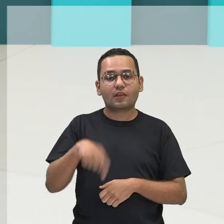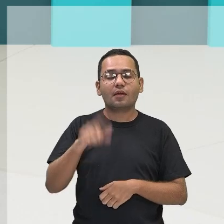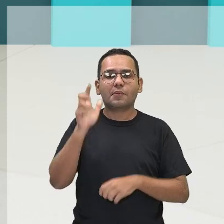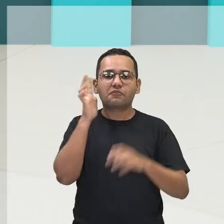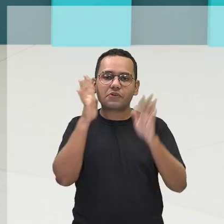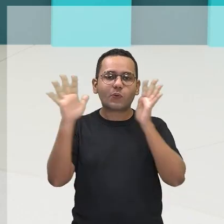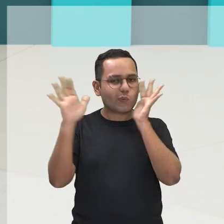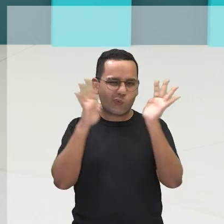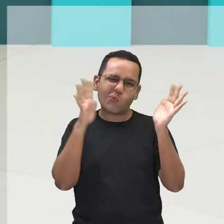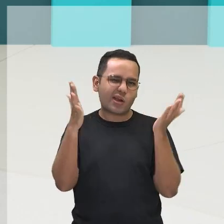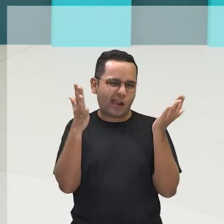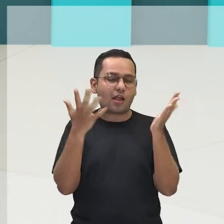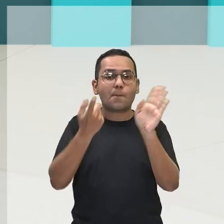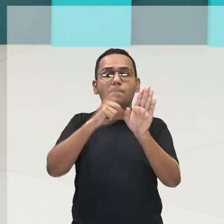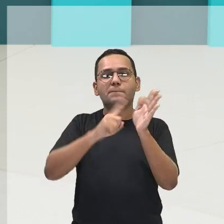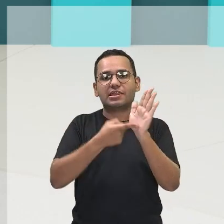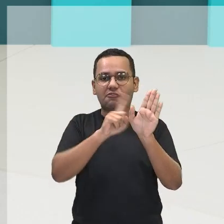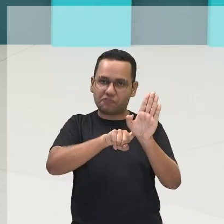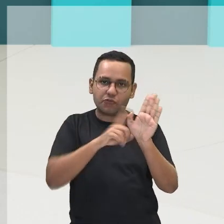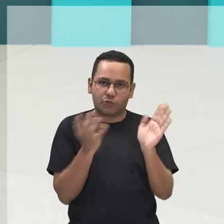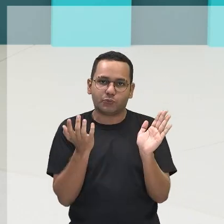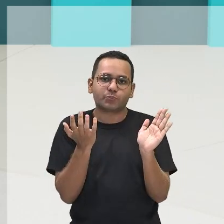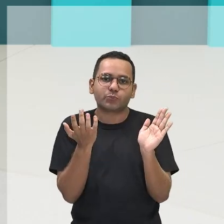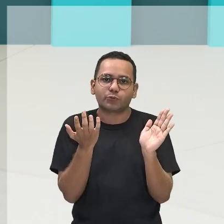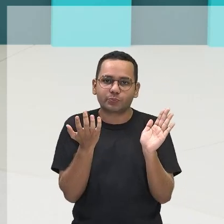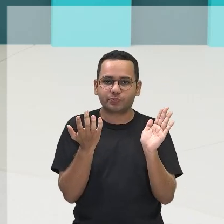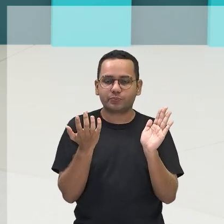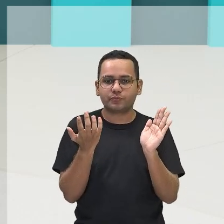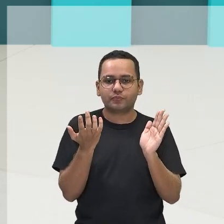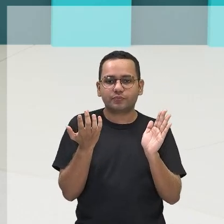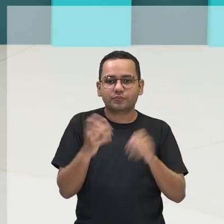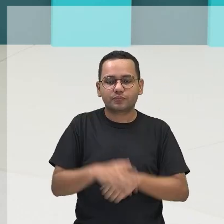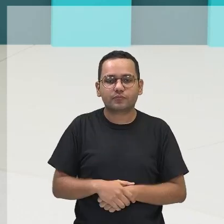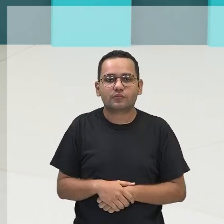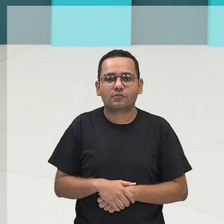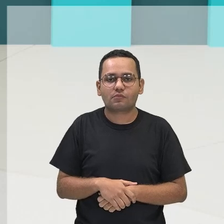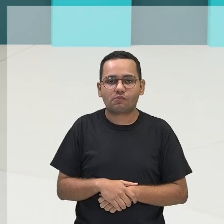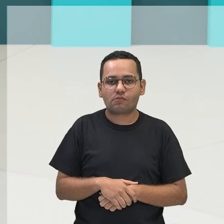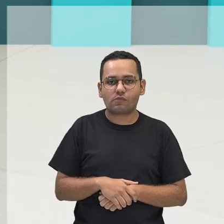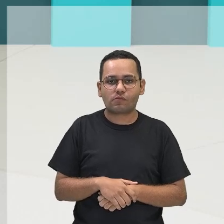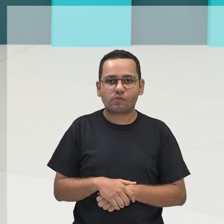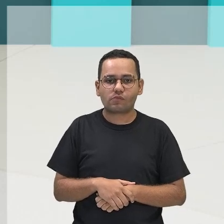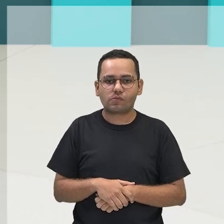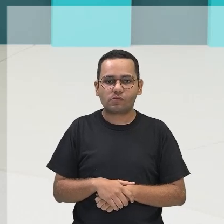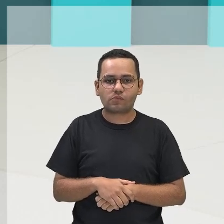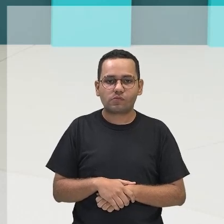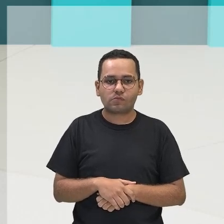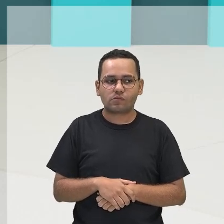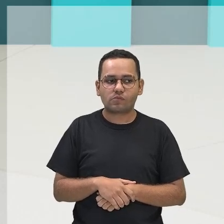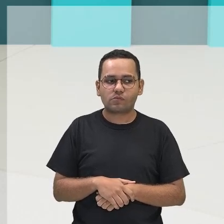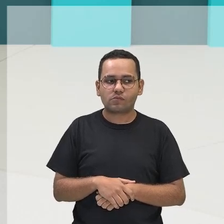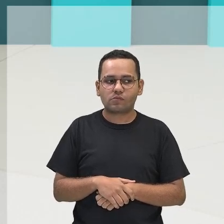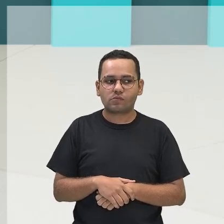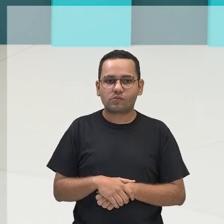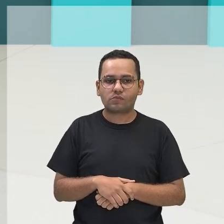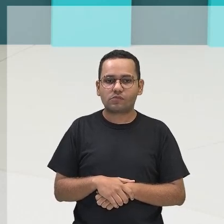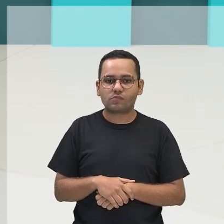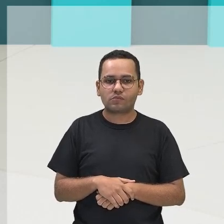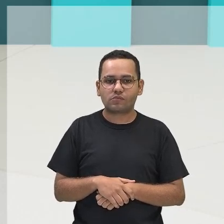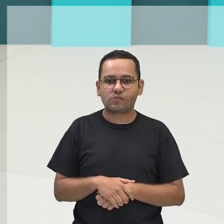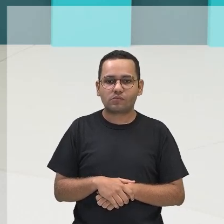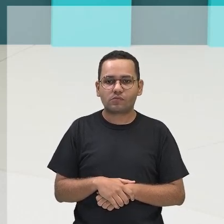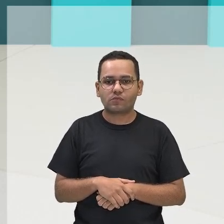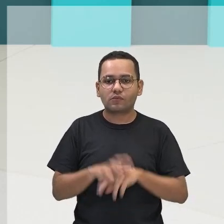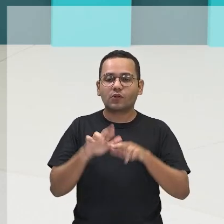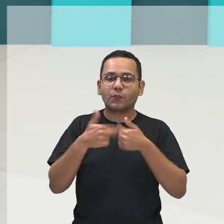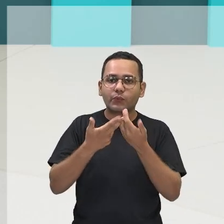figurado, para o sentido não real, para o sentido conotativo. Então, por exemplo, na hora que eu estou produzindo uma redação,